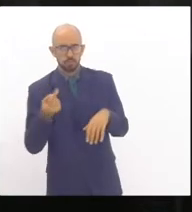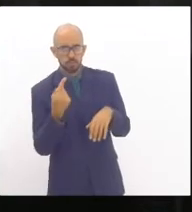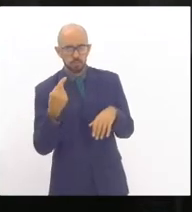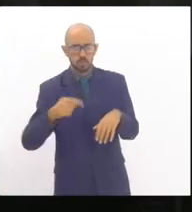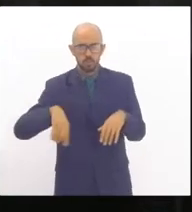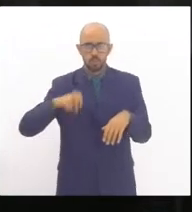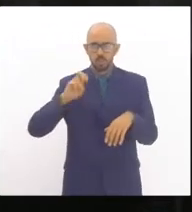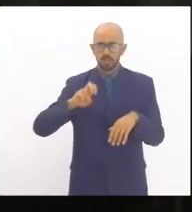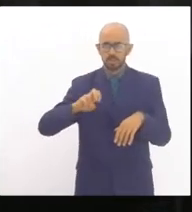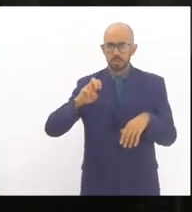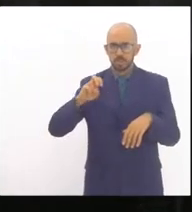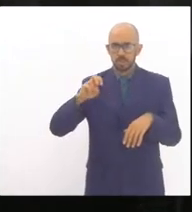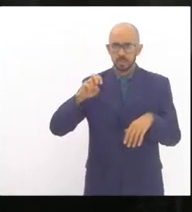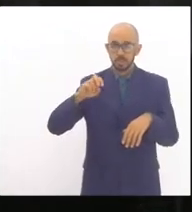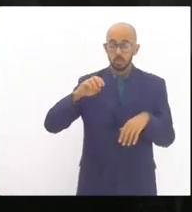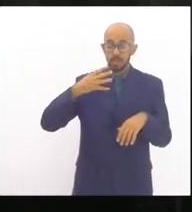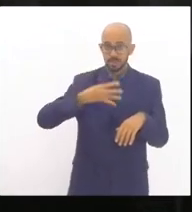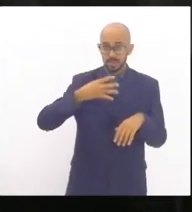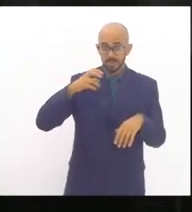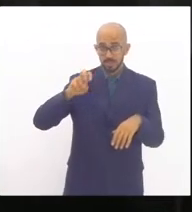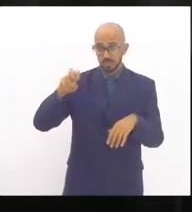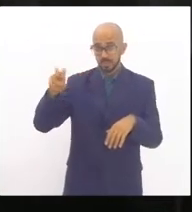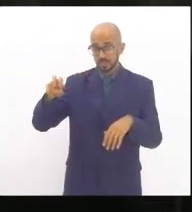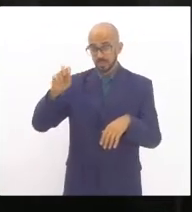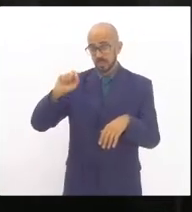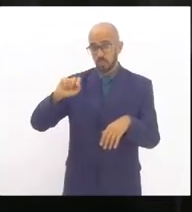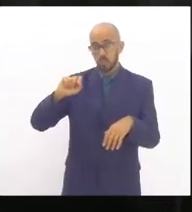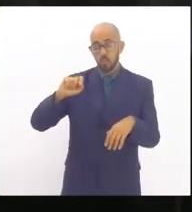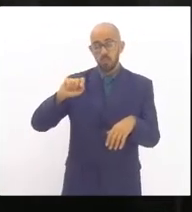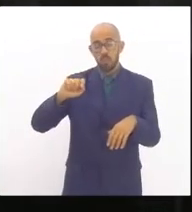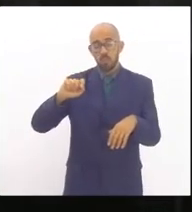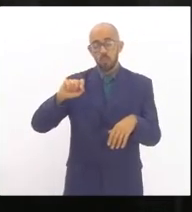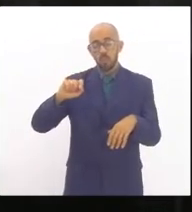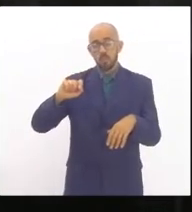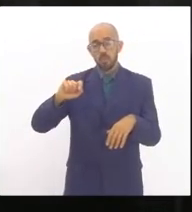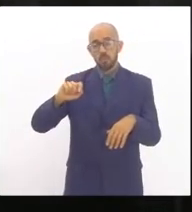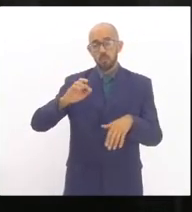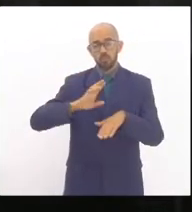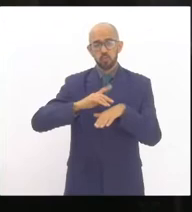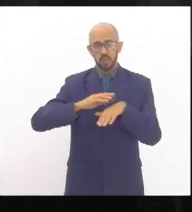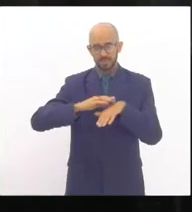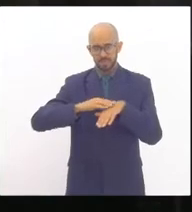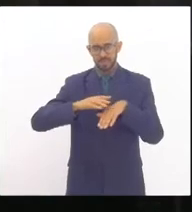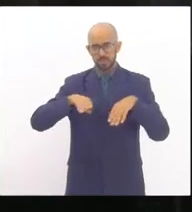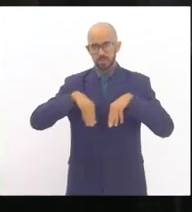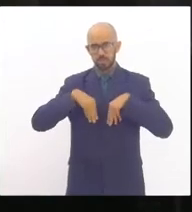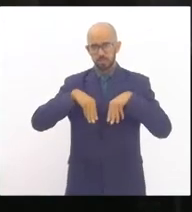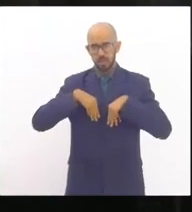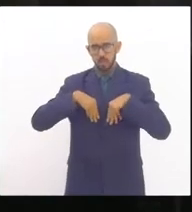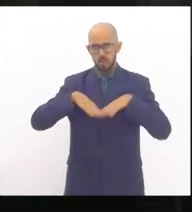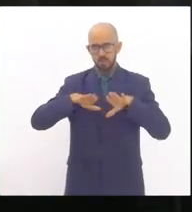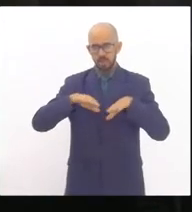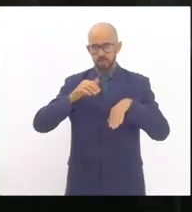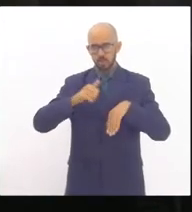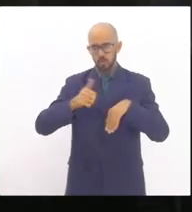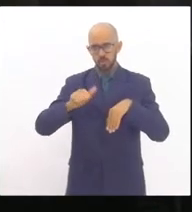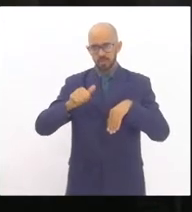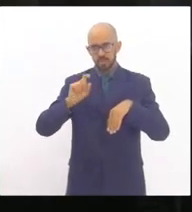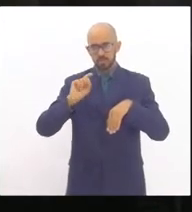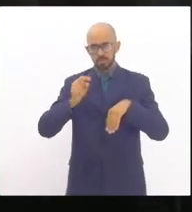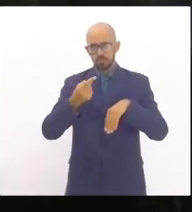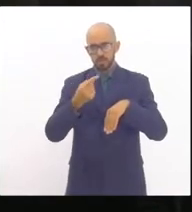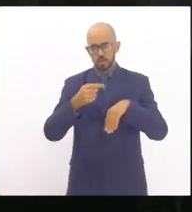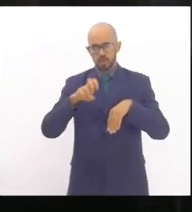14455 casos em de tuberculose sendo que 11596